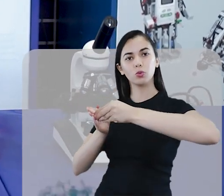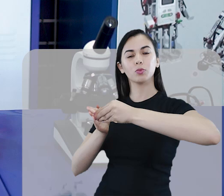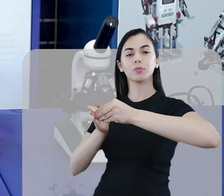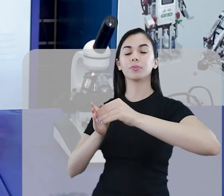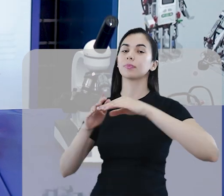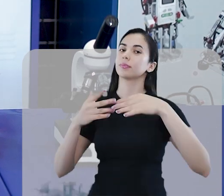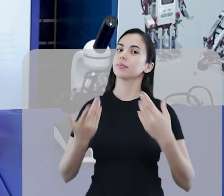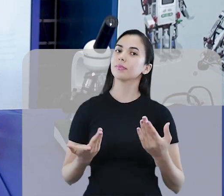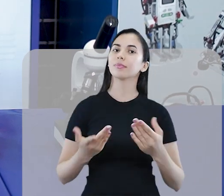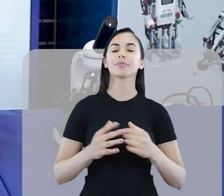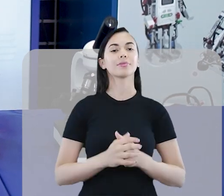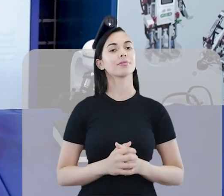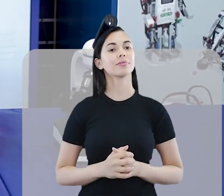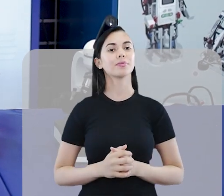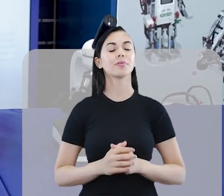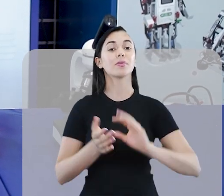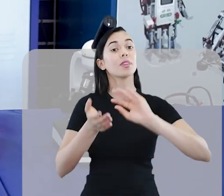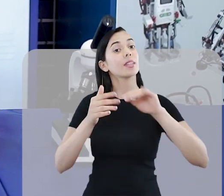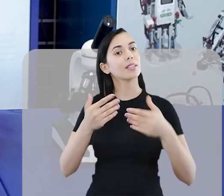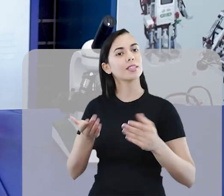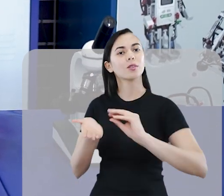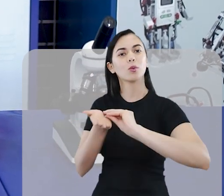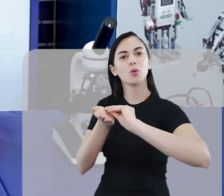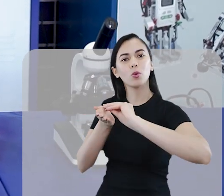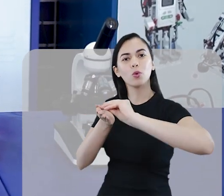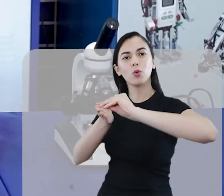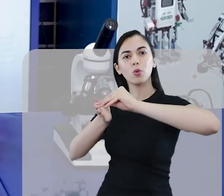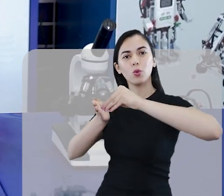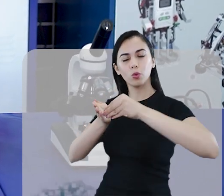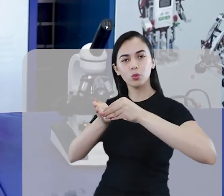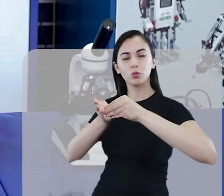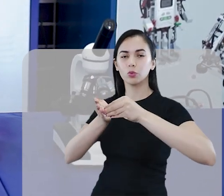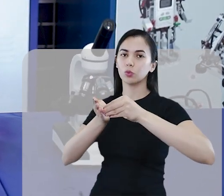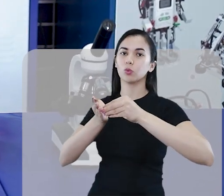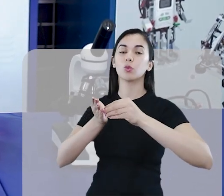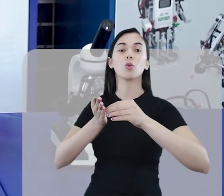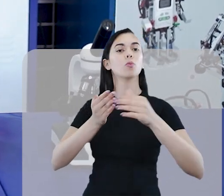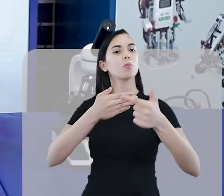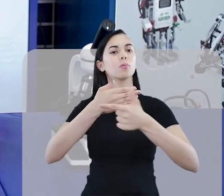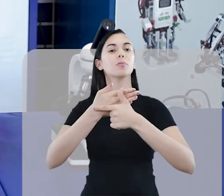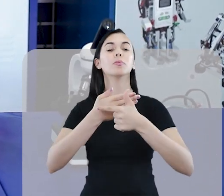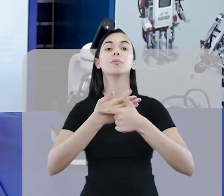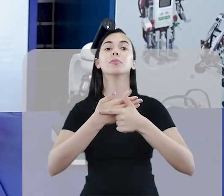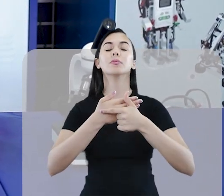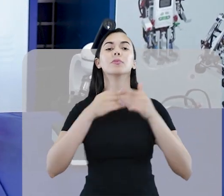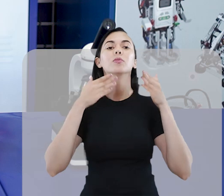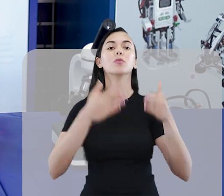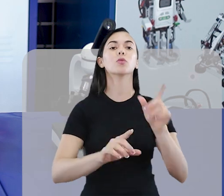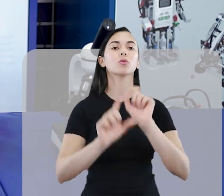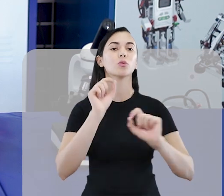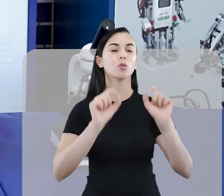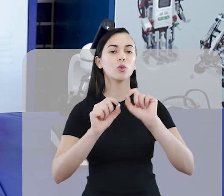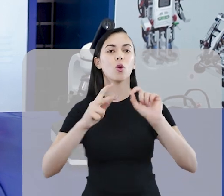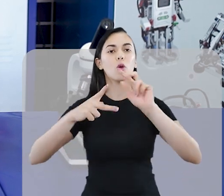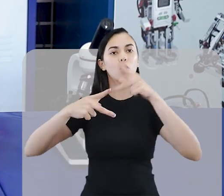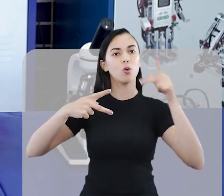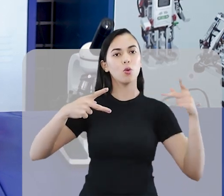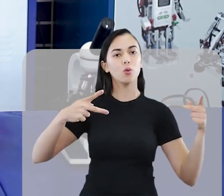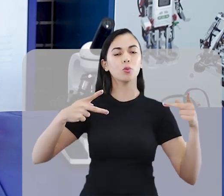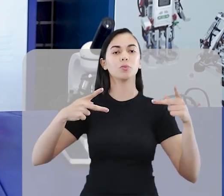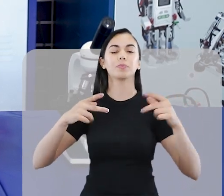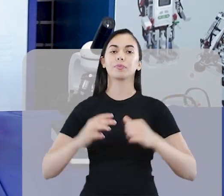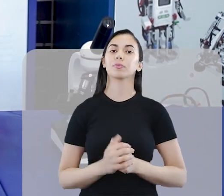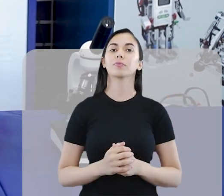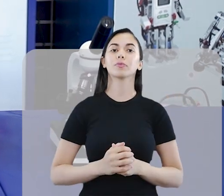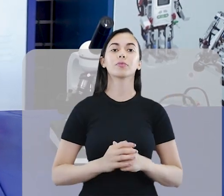um nome diferente, né? O retículo endoplasmático está entre outras funções relacionadas também à síntese de proteínas. O